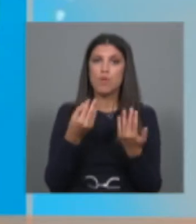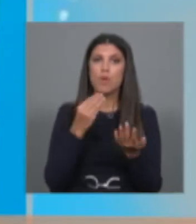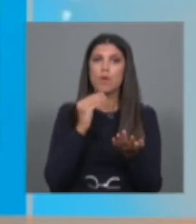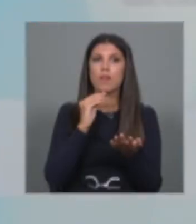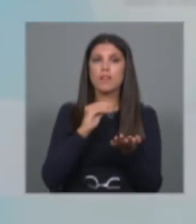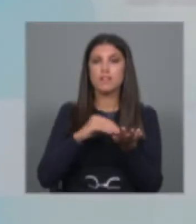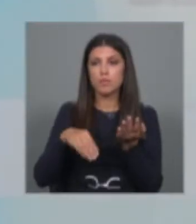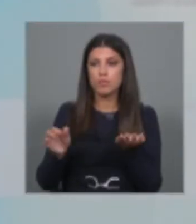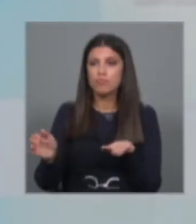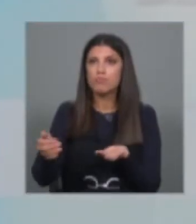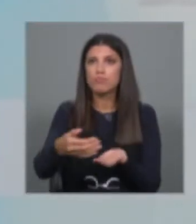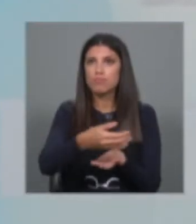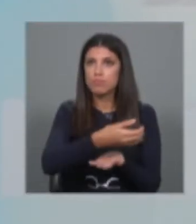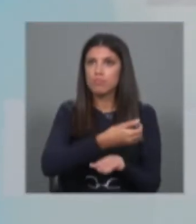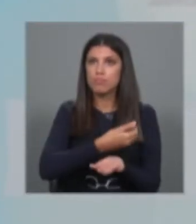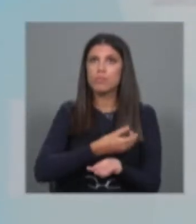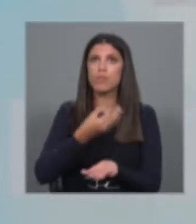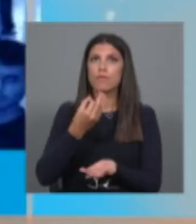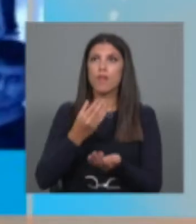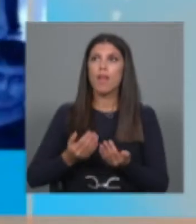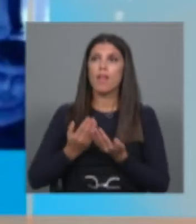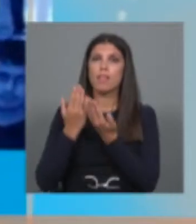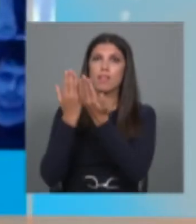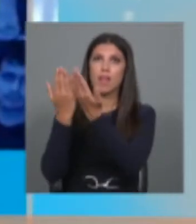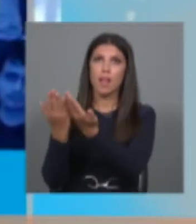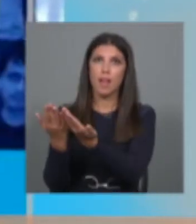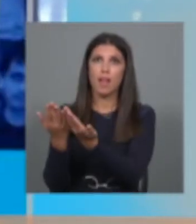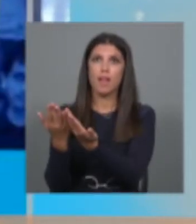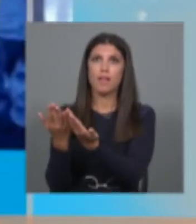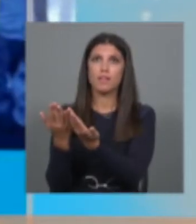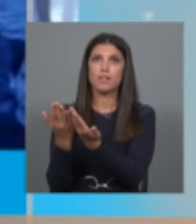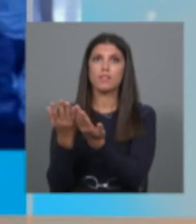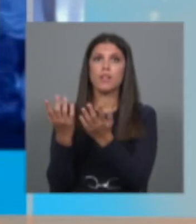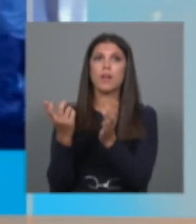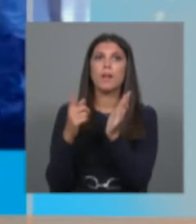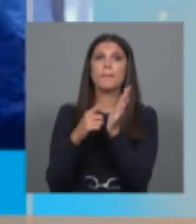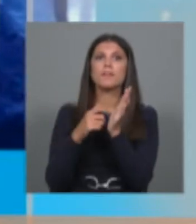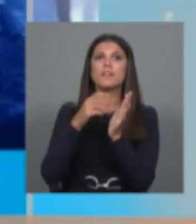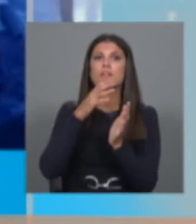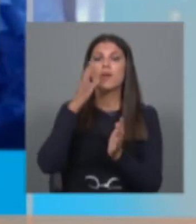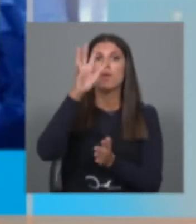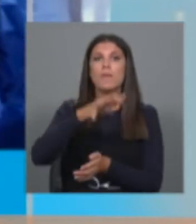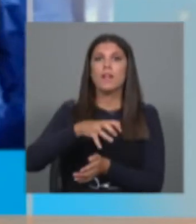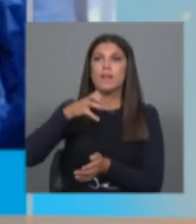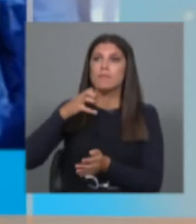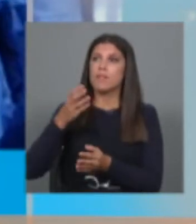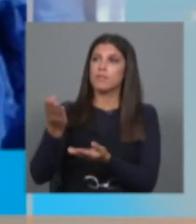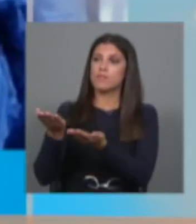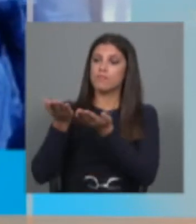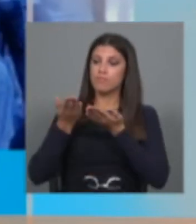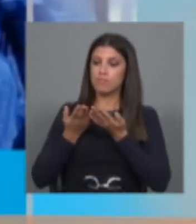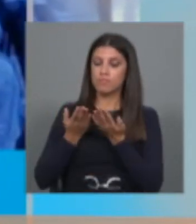assinaturas que foram entregues. Depois é preciso que o Parlamento pegue nessa iniciativa e